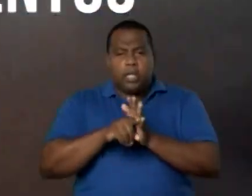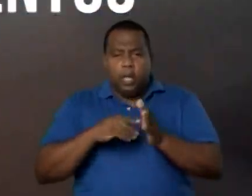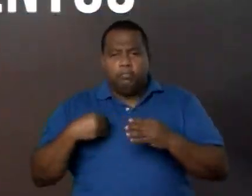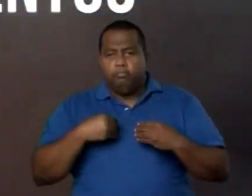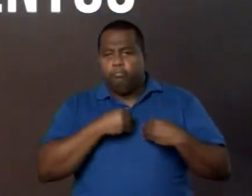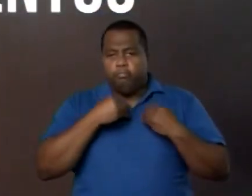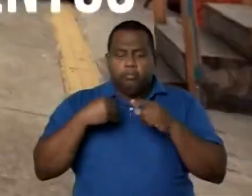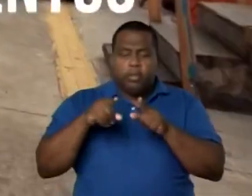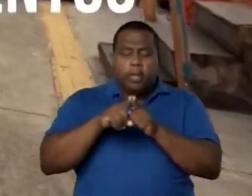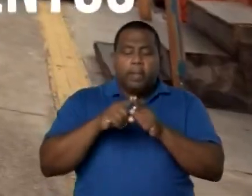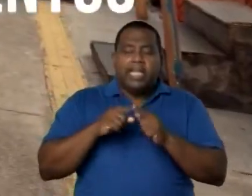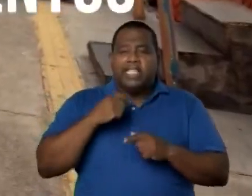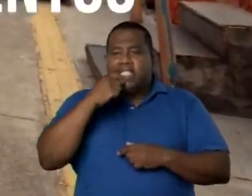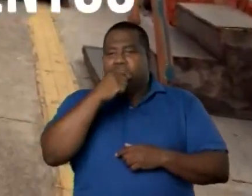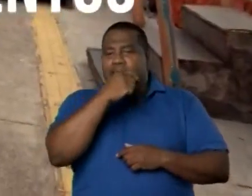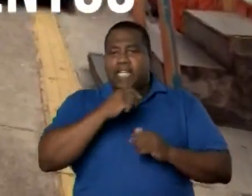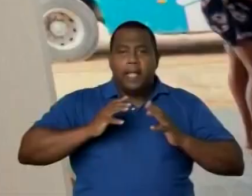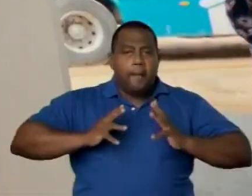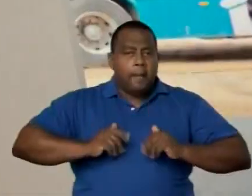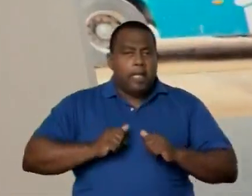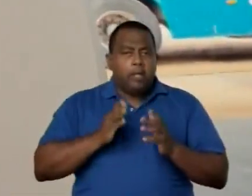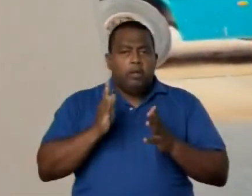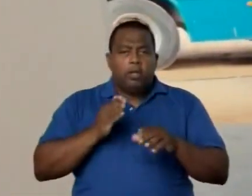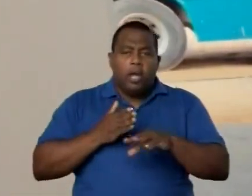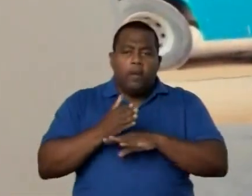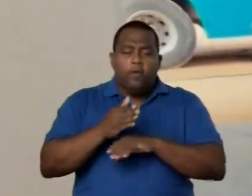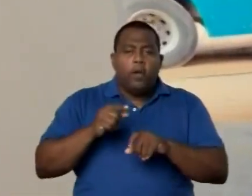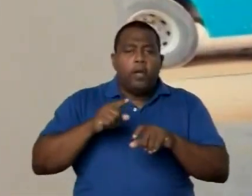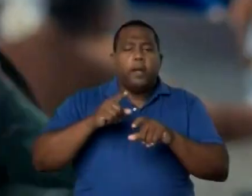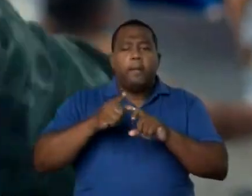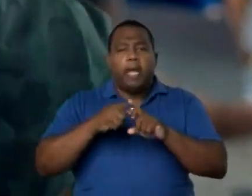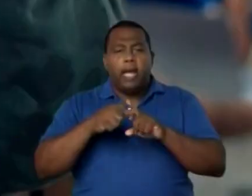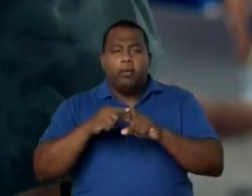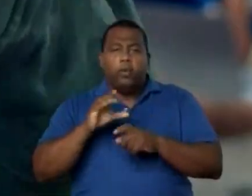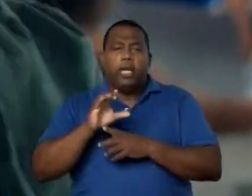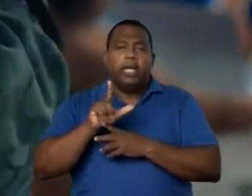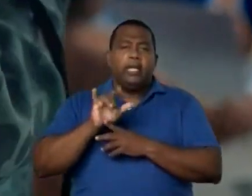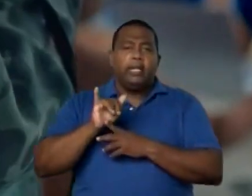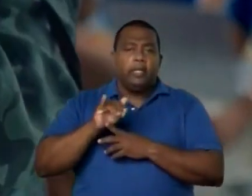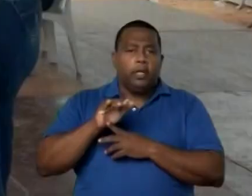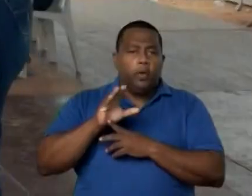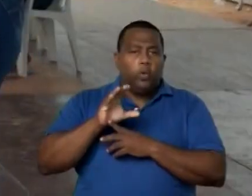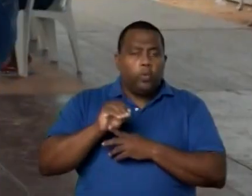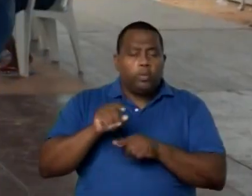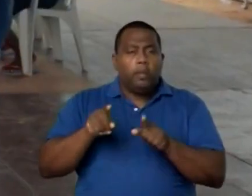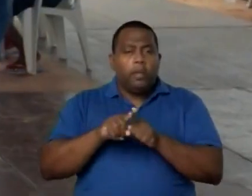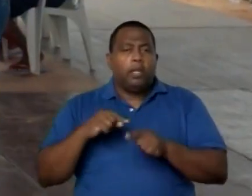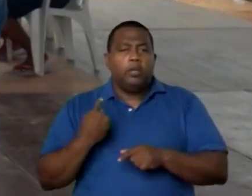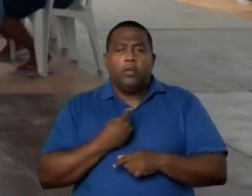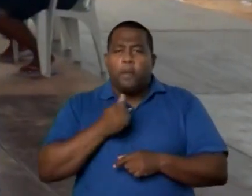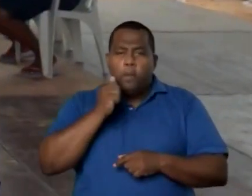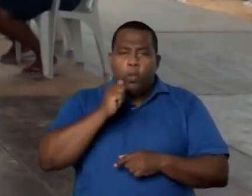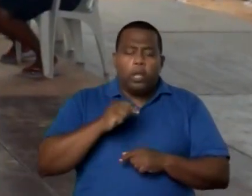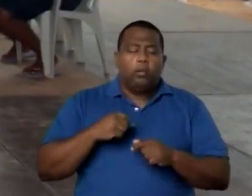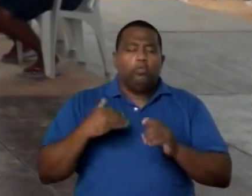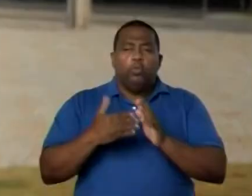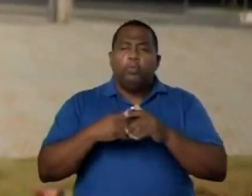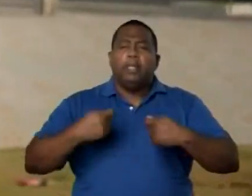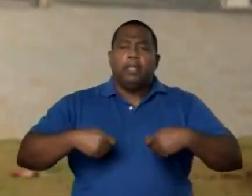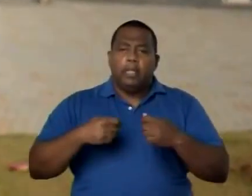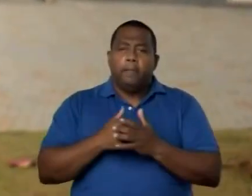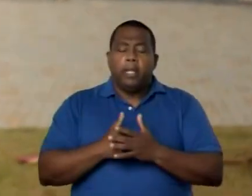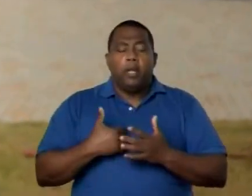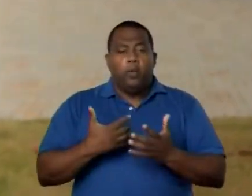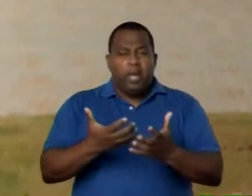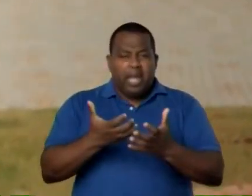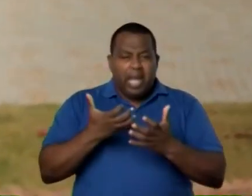eletrocardiograma, já fiz a limpeza no dente, né? Já passei pelo clínico. E aquele check-up que nós mulheres, todas nós precisamos, né?